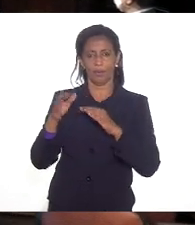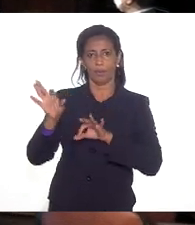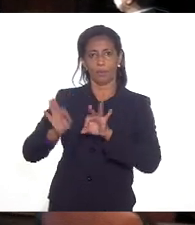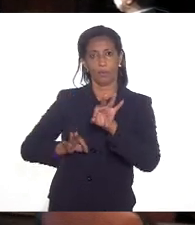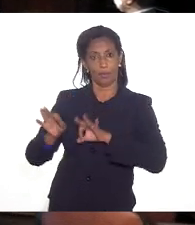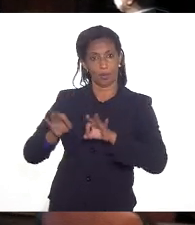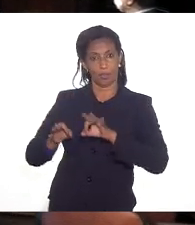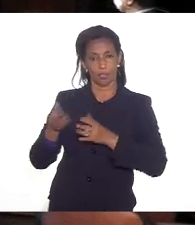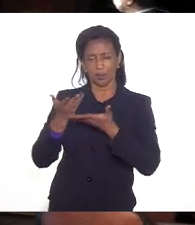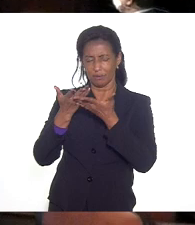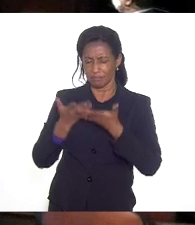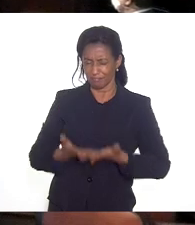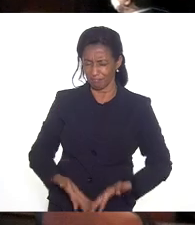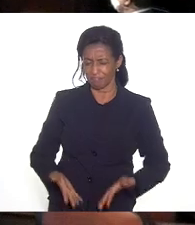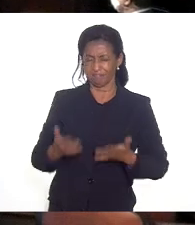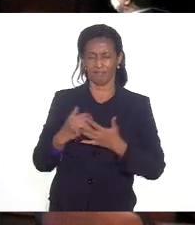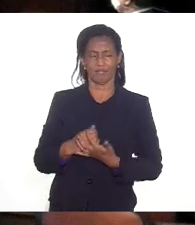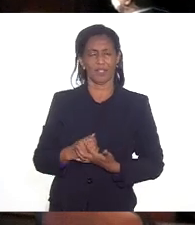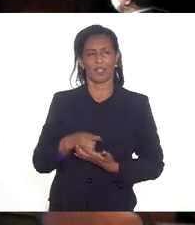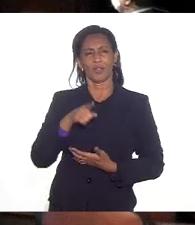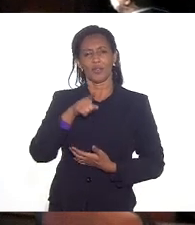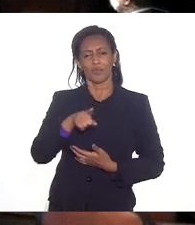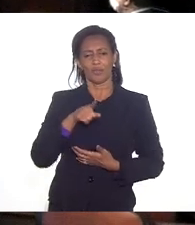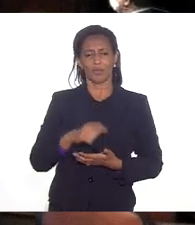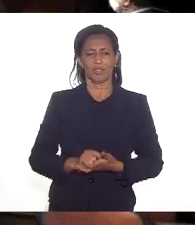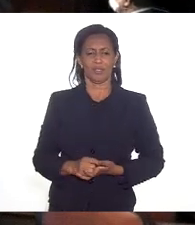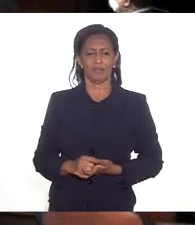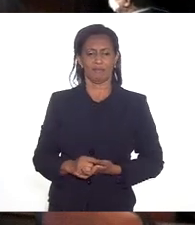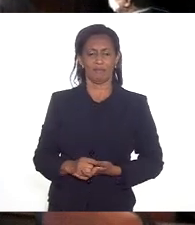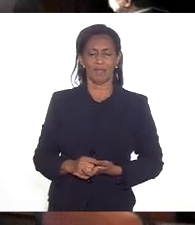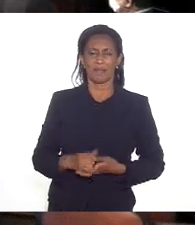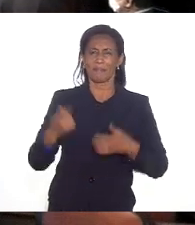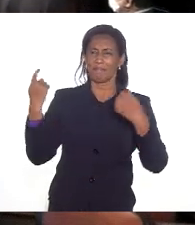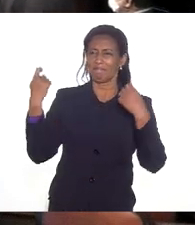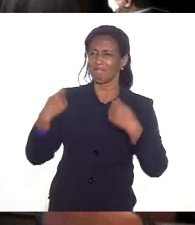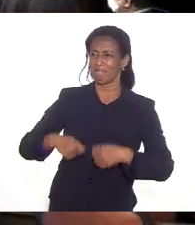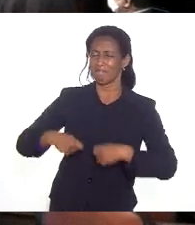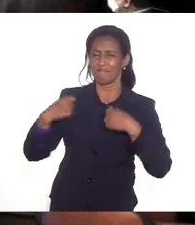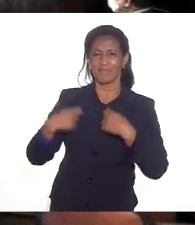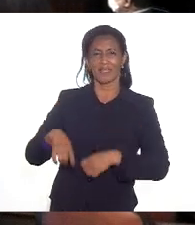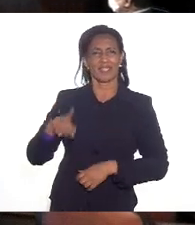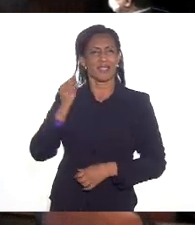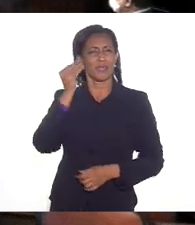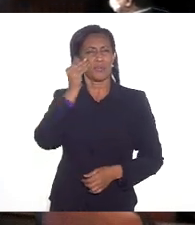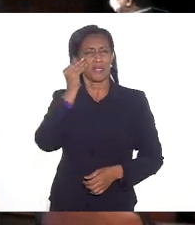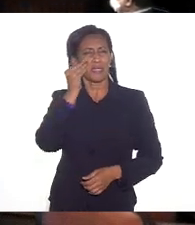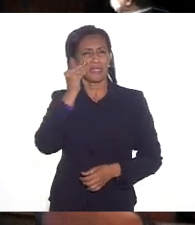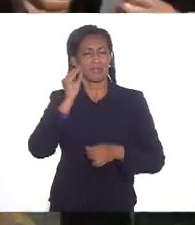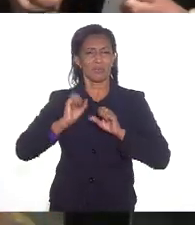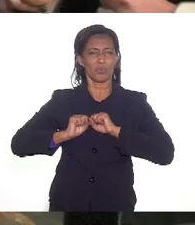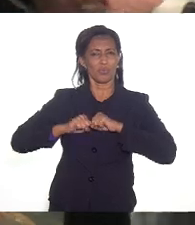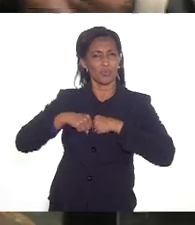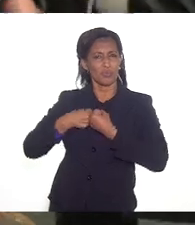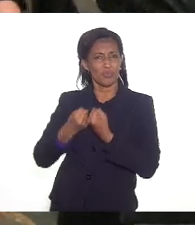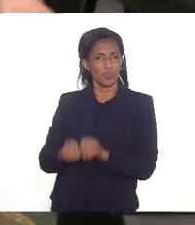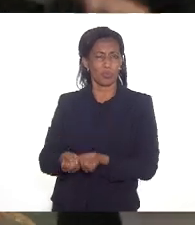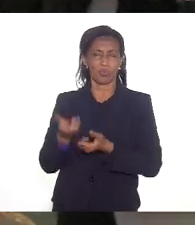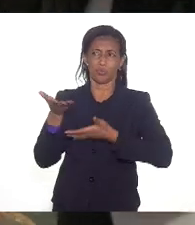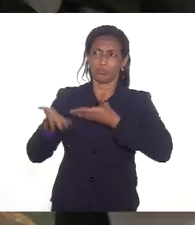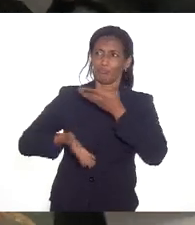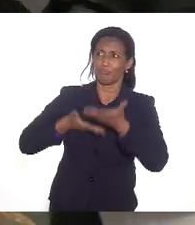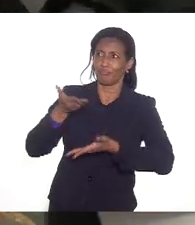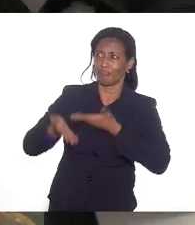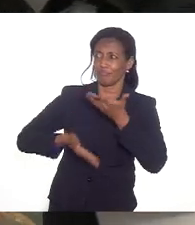que vossa excelência bem a mereceu e tem merecido da do seu exemplo seu esforço Só